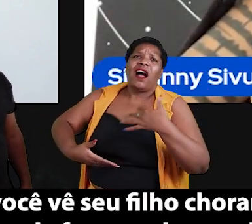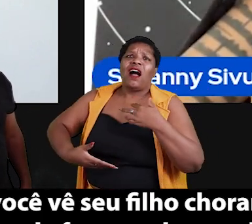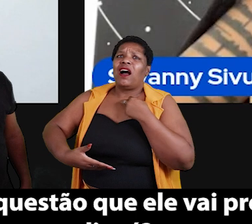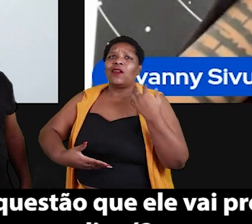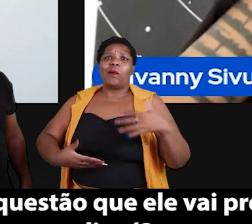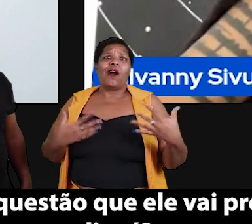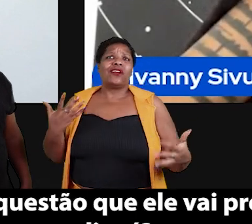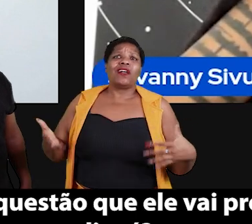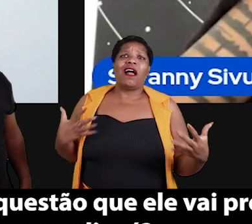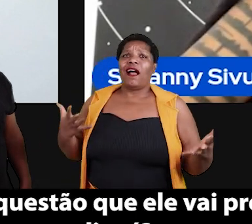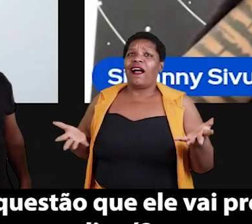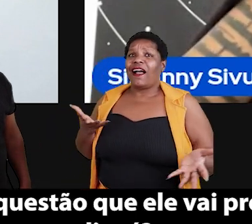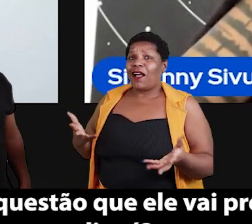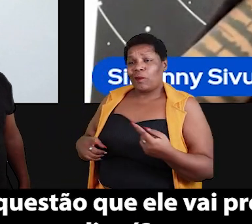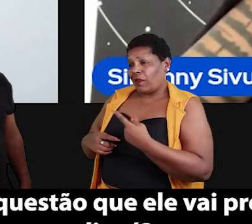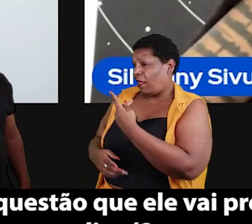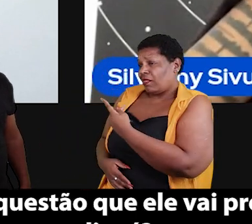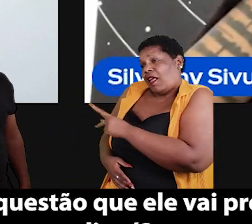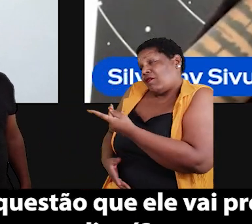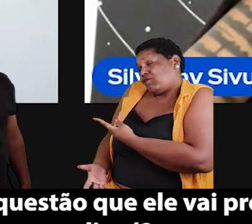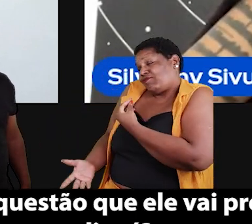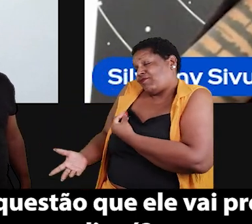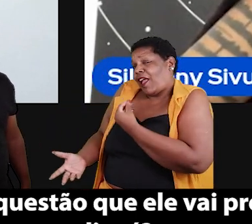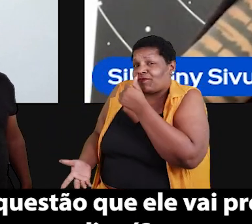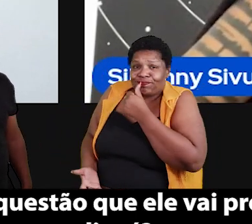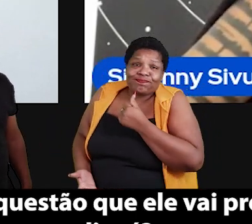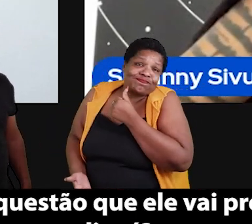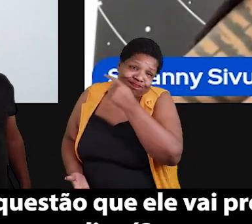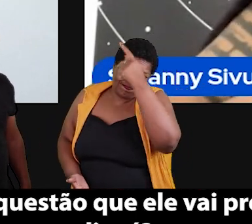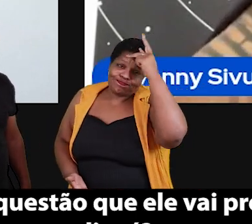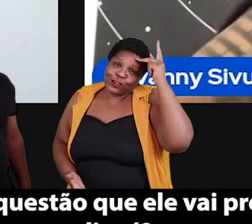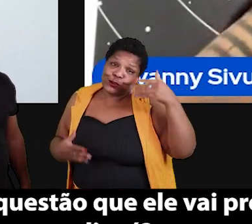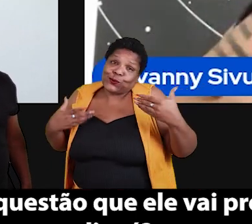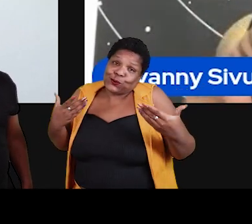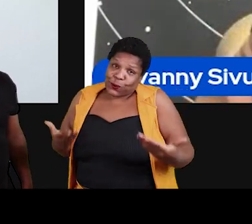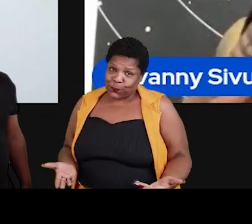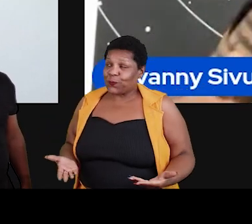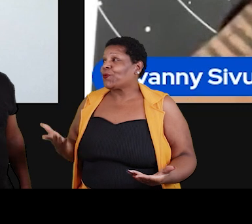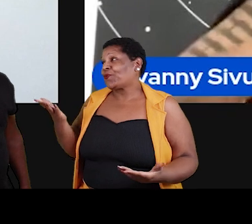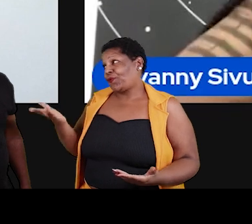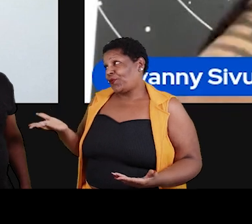nada, porque é uma questão que ele vai precisar passar ali, né? A gente, os primeiros